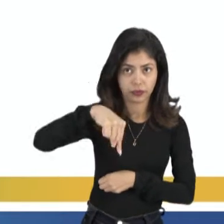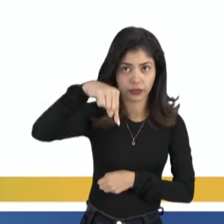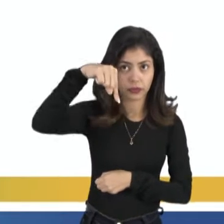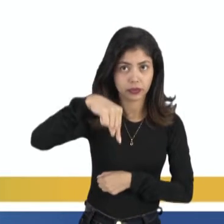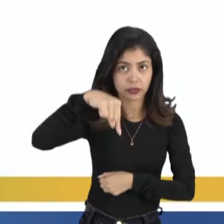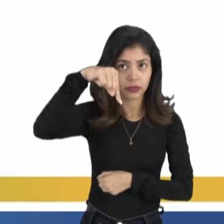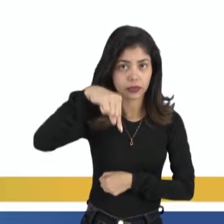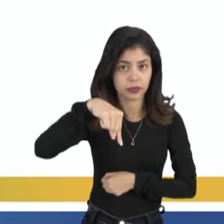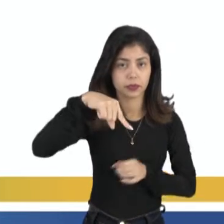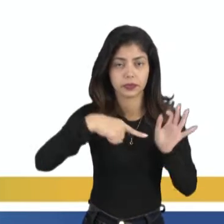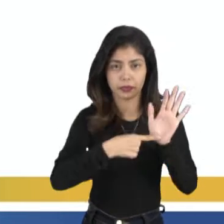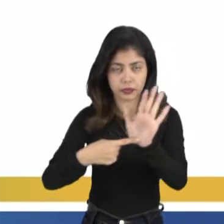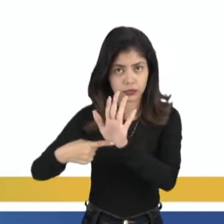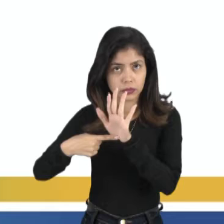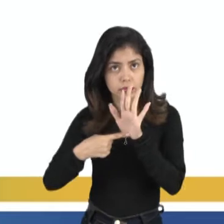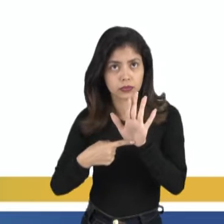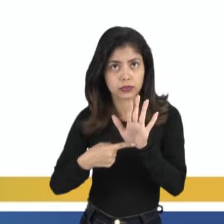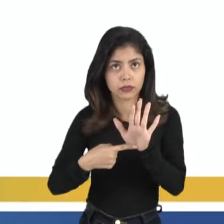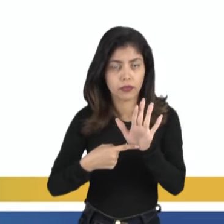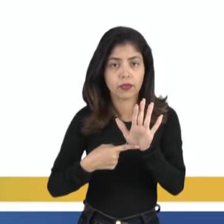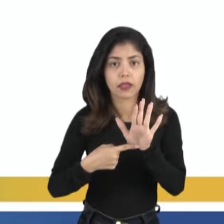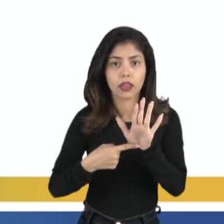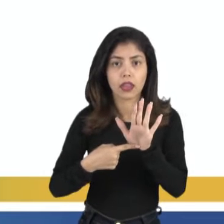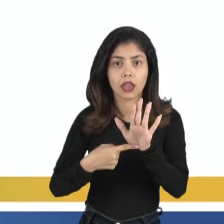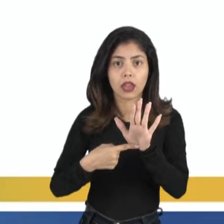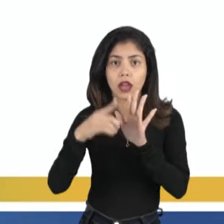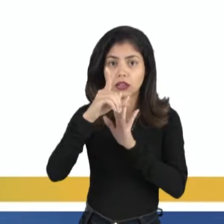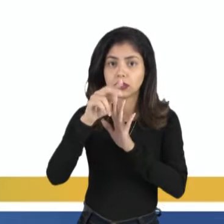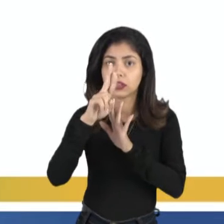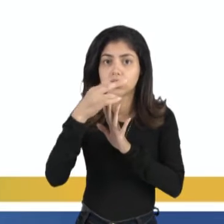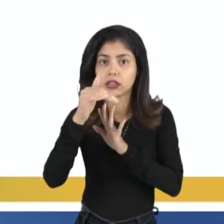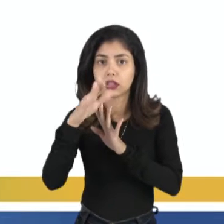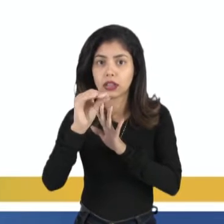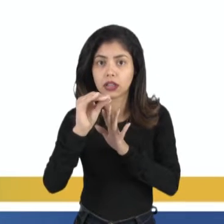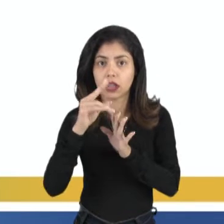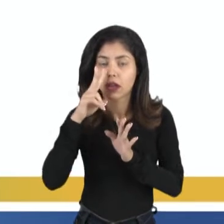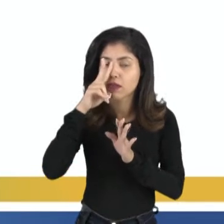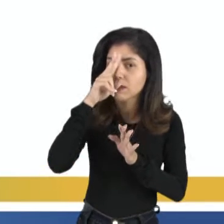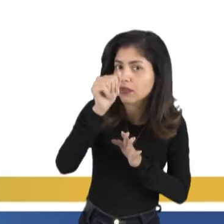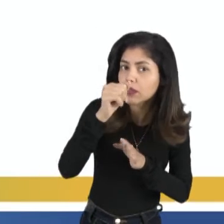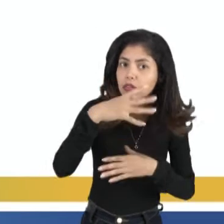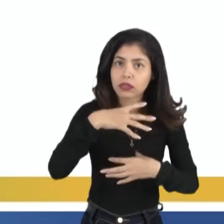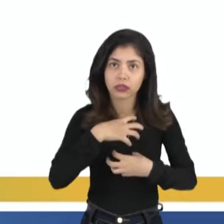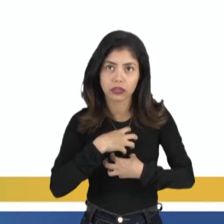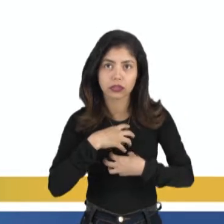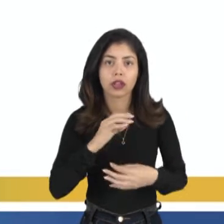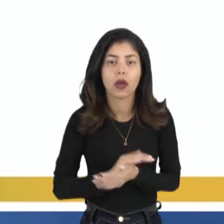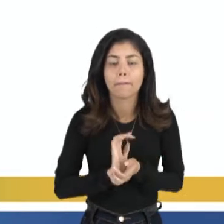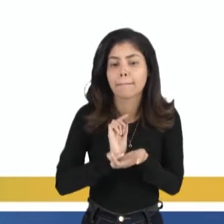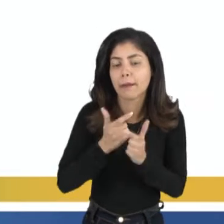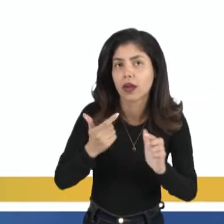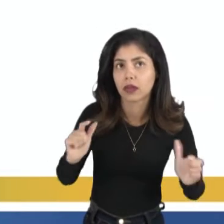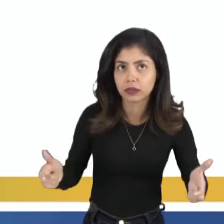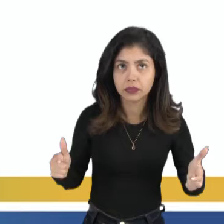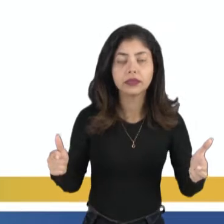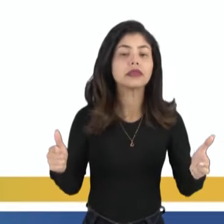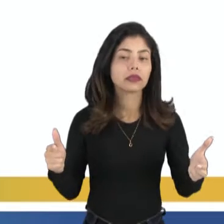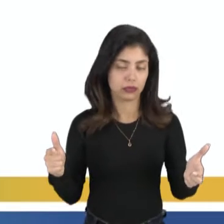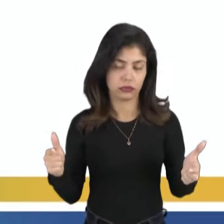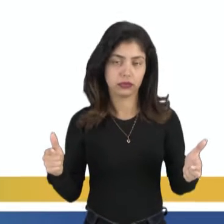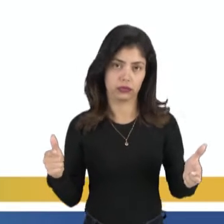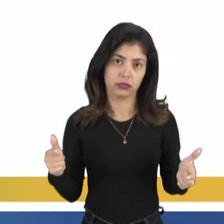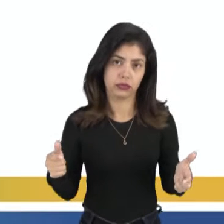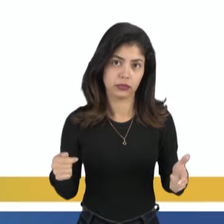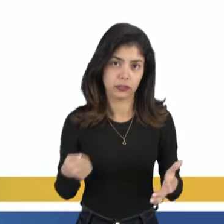Essas setinhas indicam a direção, o sentido e a força, ou seja, quanto maior a setinha, maior inclusive